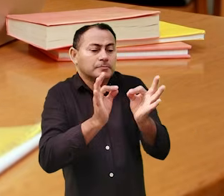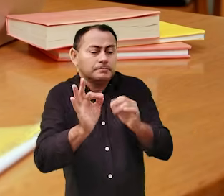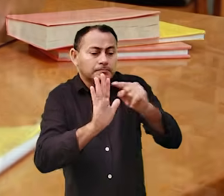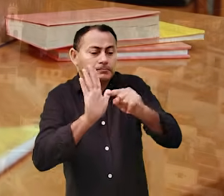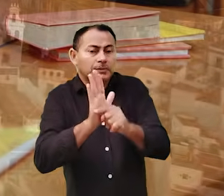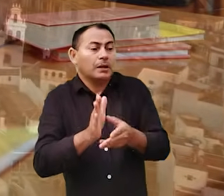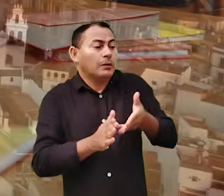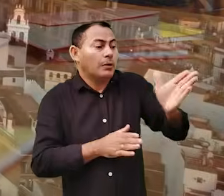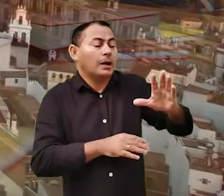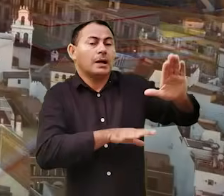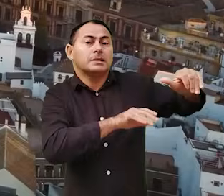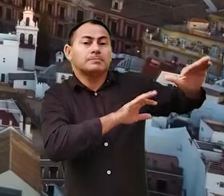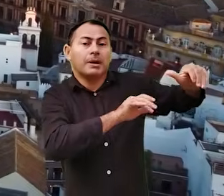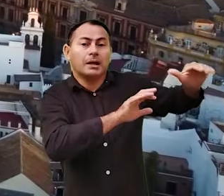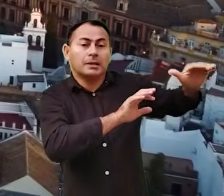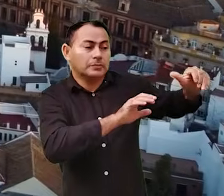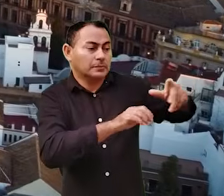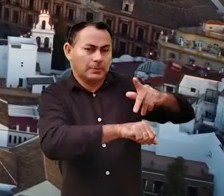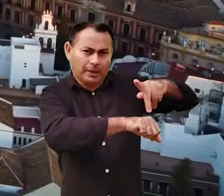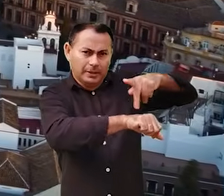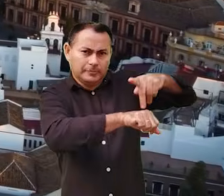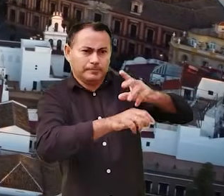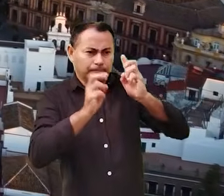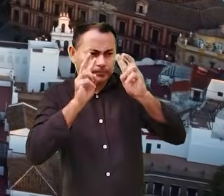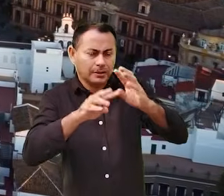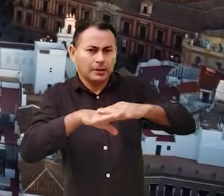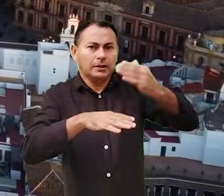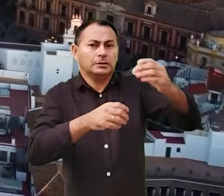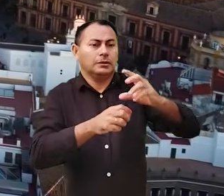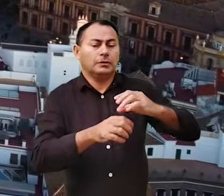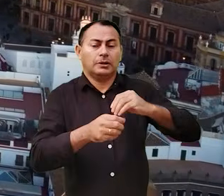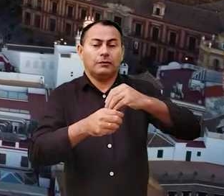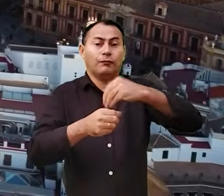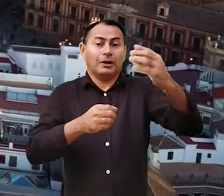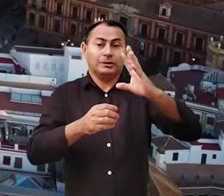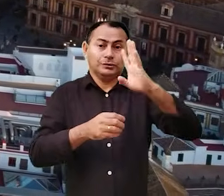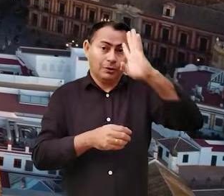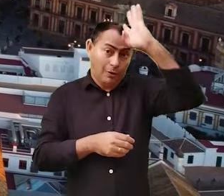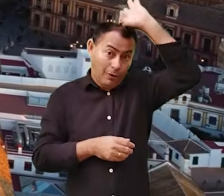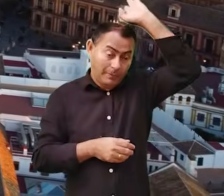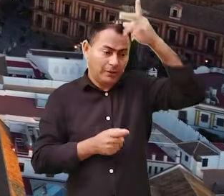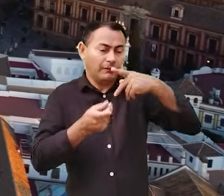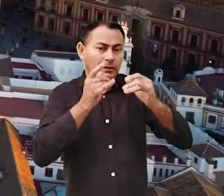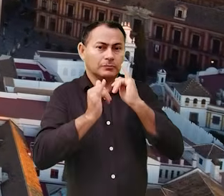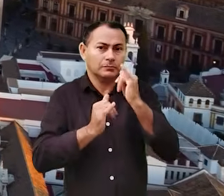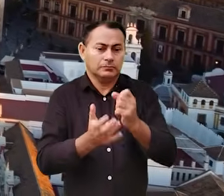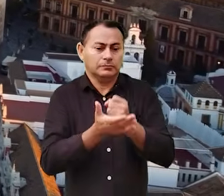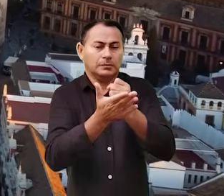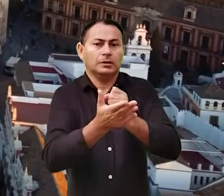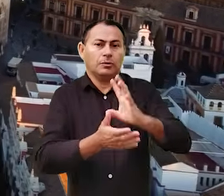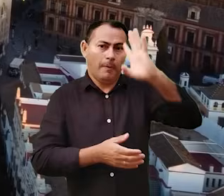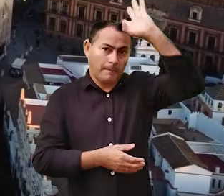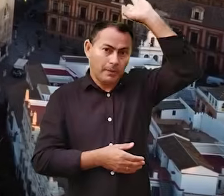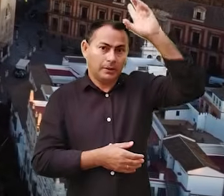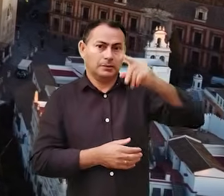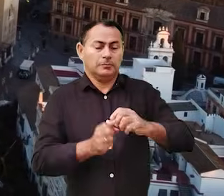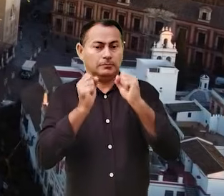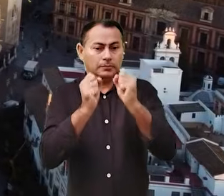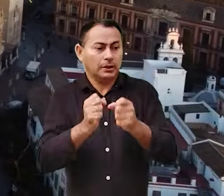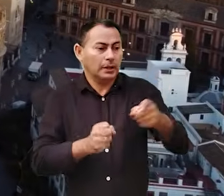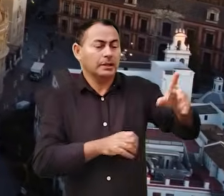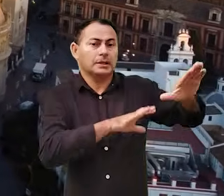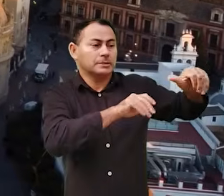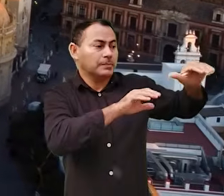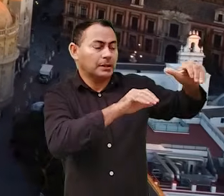vê-los, planejo fazê-lo quando for à Espanha. Sua visão ia além de Roma. Ele estava contando com o apoio dos romanos para